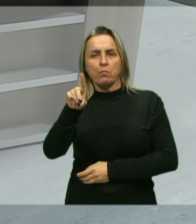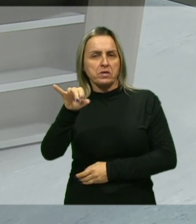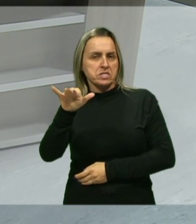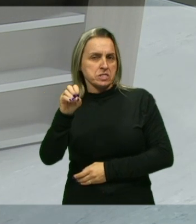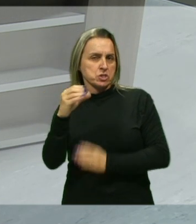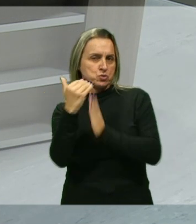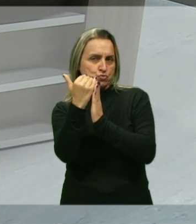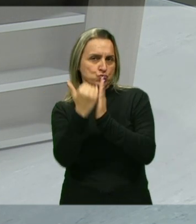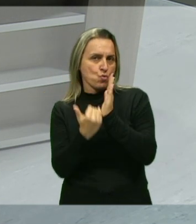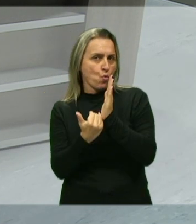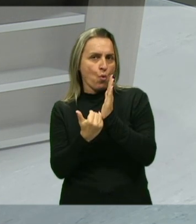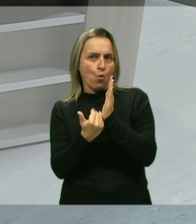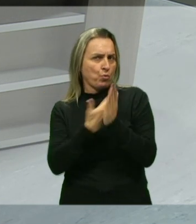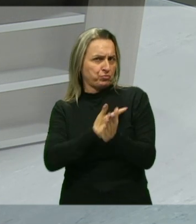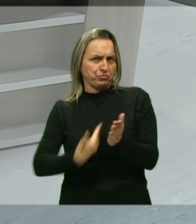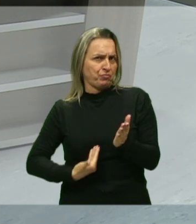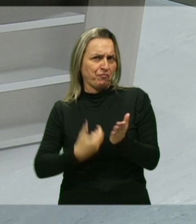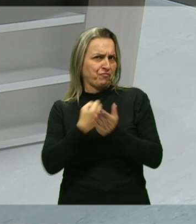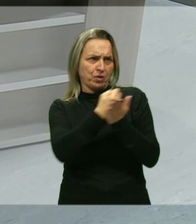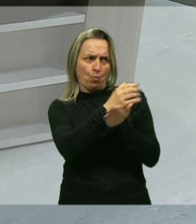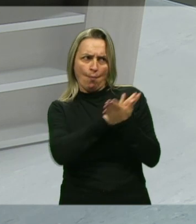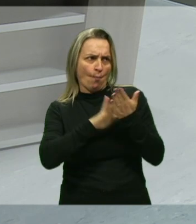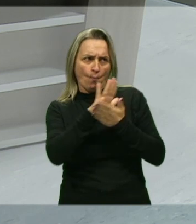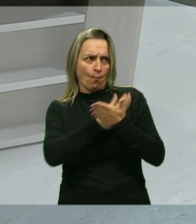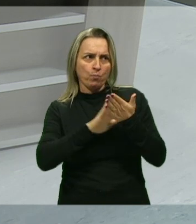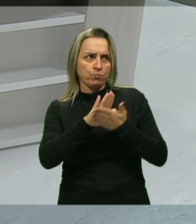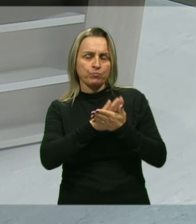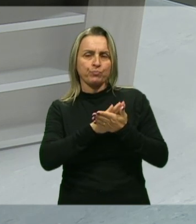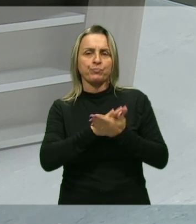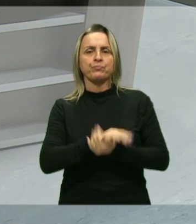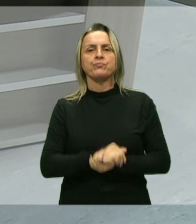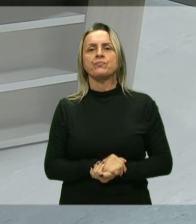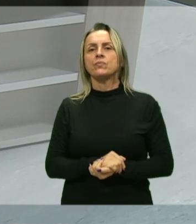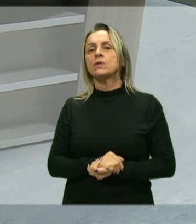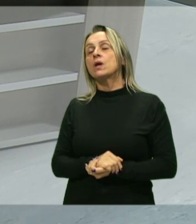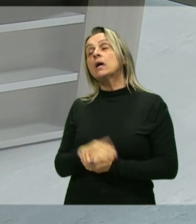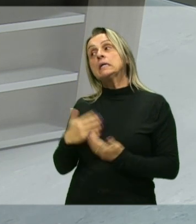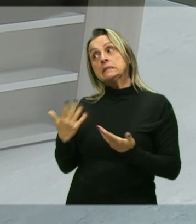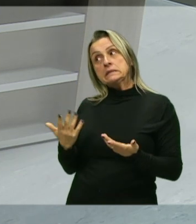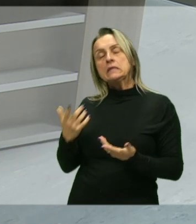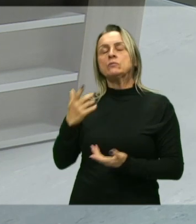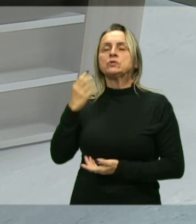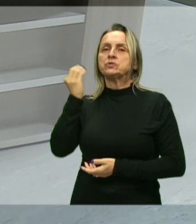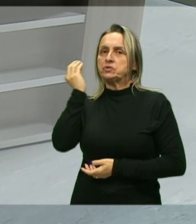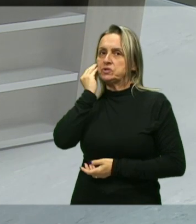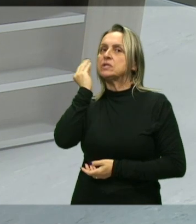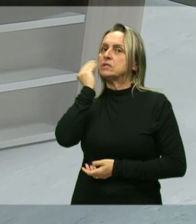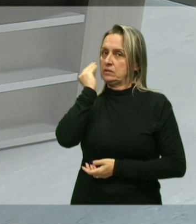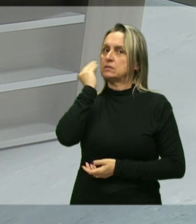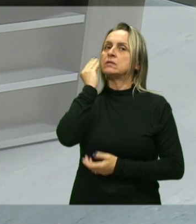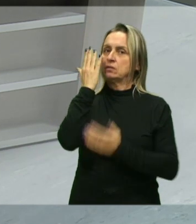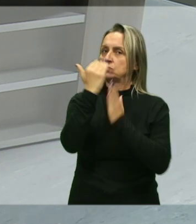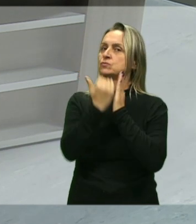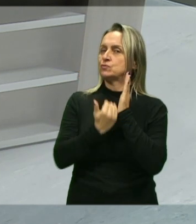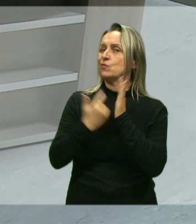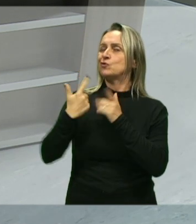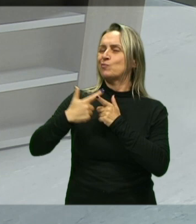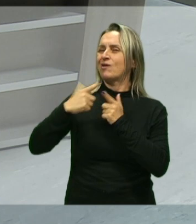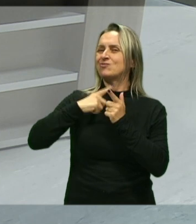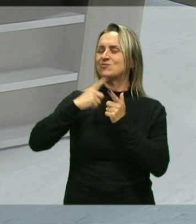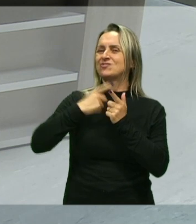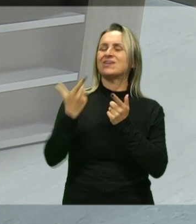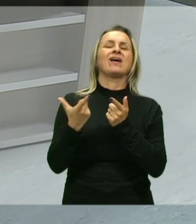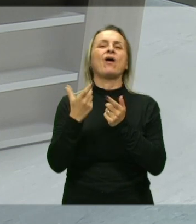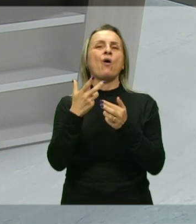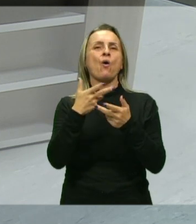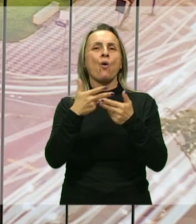desconto, não sei, nada disso? A gente Nessas entra... tarifas públicas? A gente está tentando isso, né? É porque a gente estava com algumas contas em atraso,